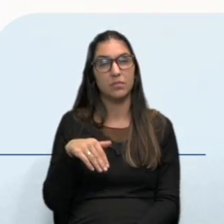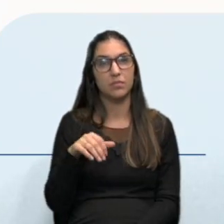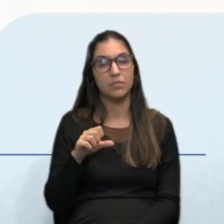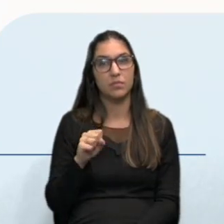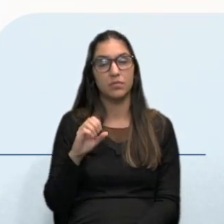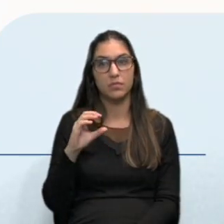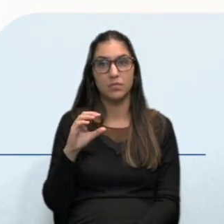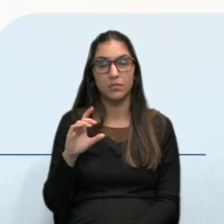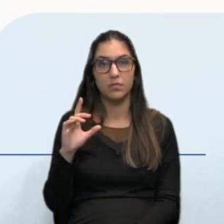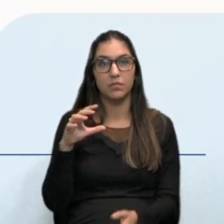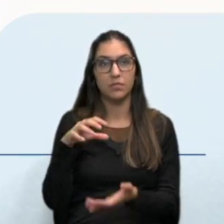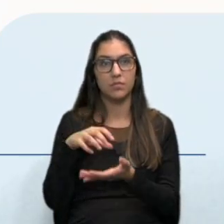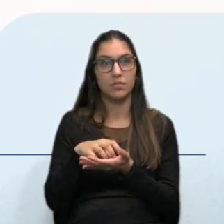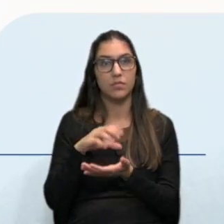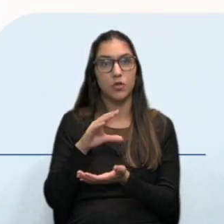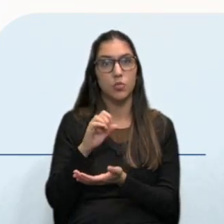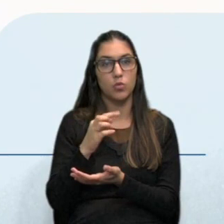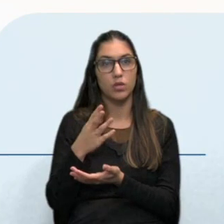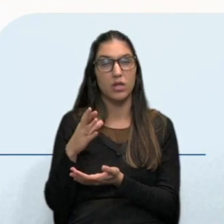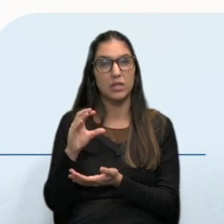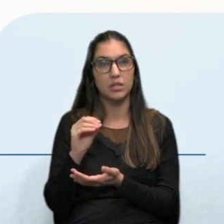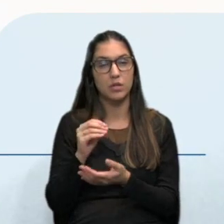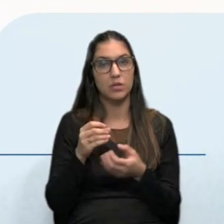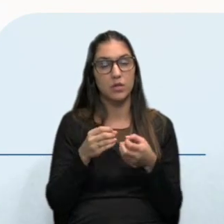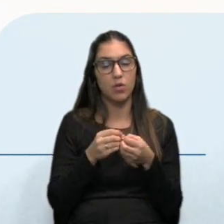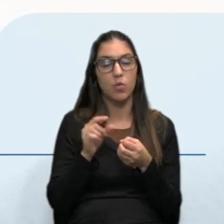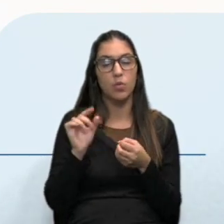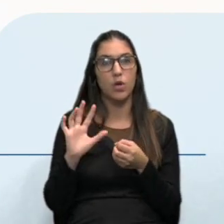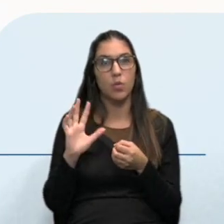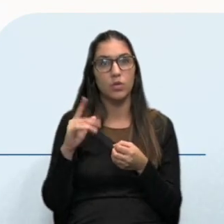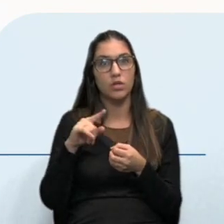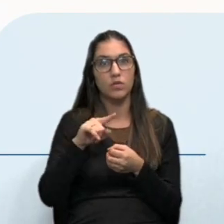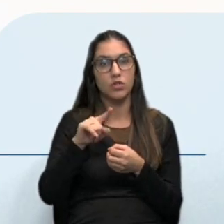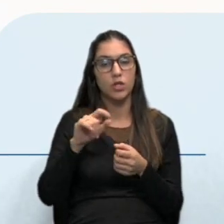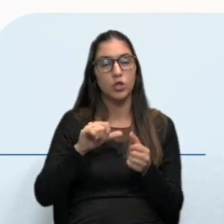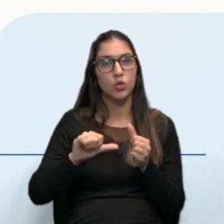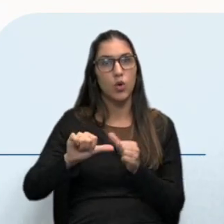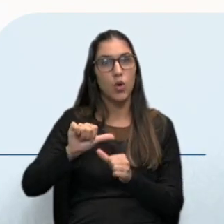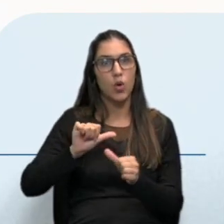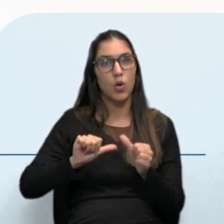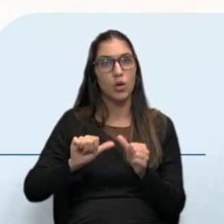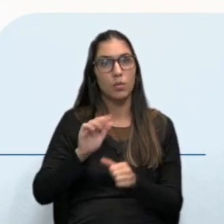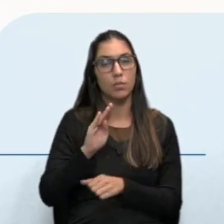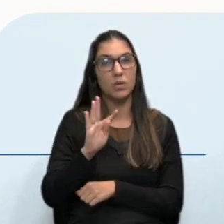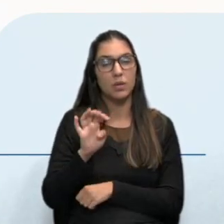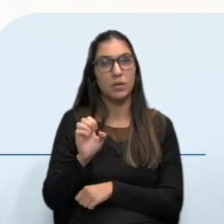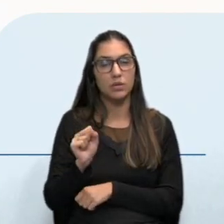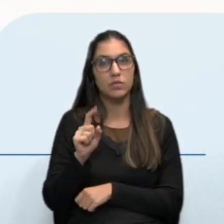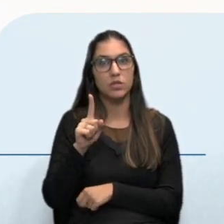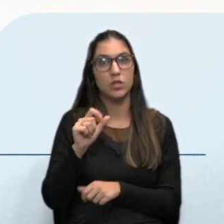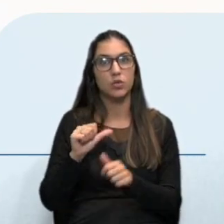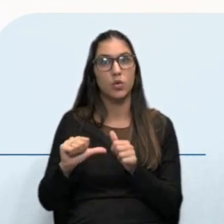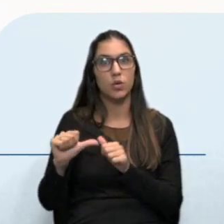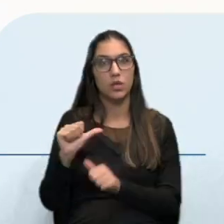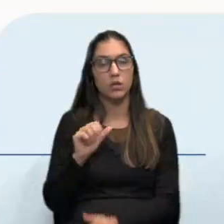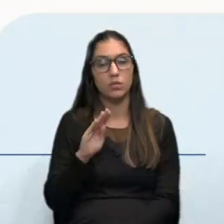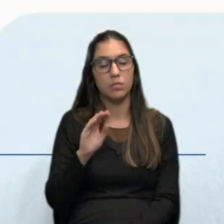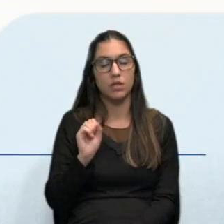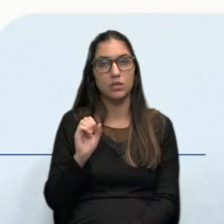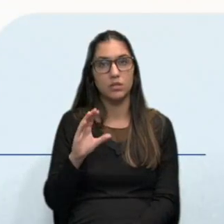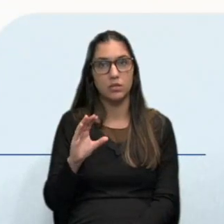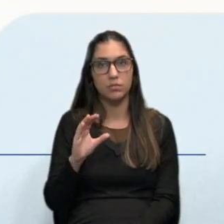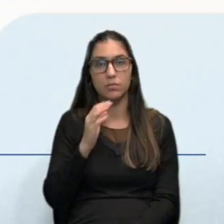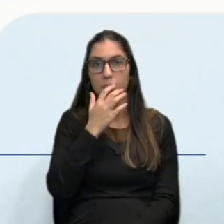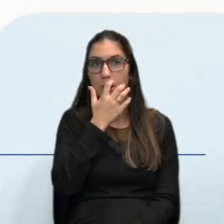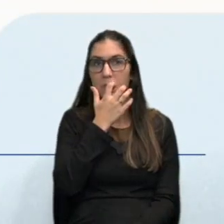MSC, a central de computação celular. O que acontece? Você está trocando a estação transceptora, você está trocando a estação